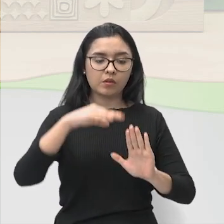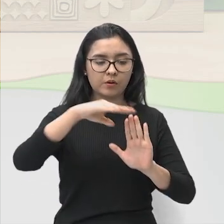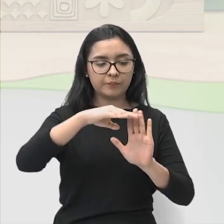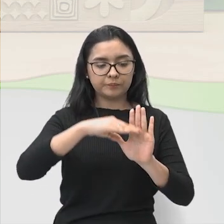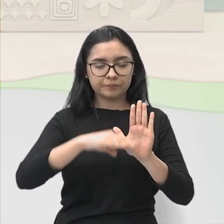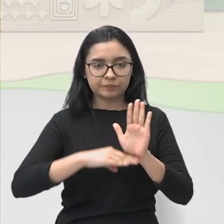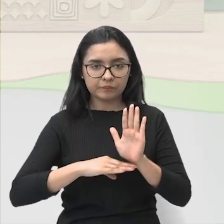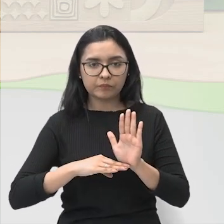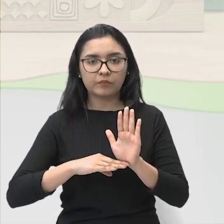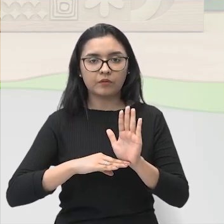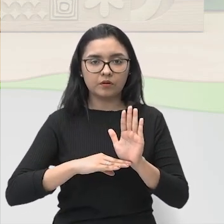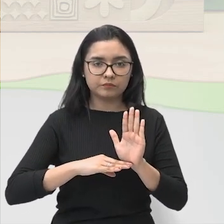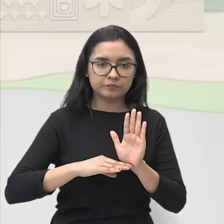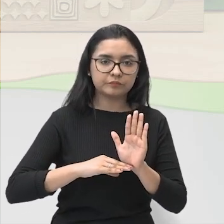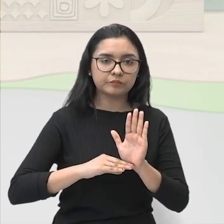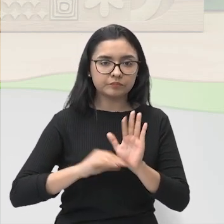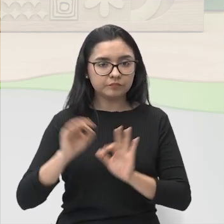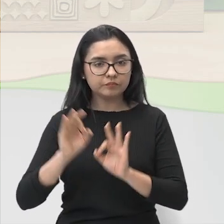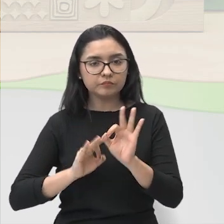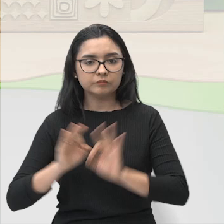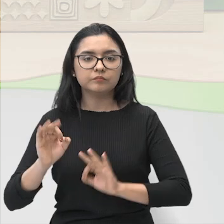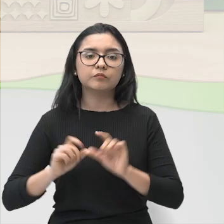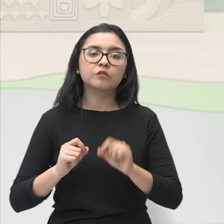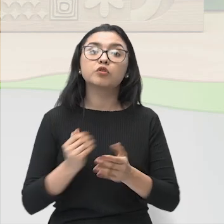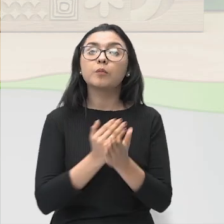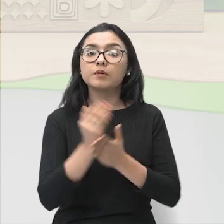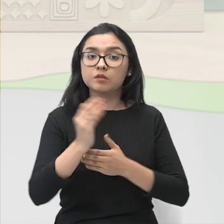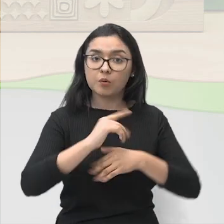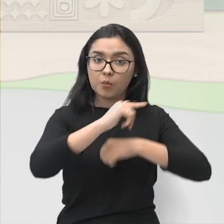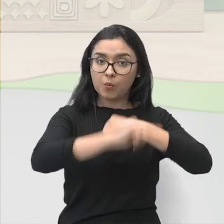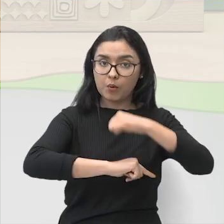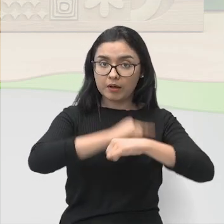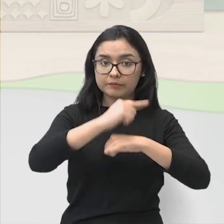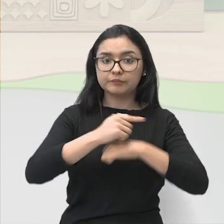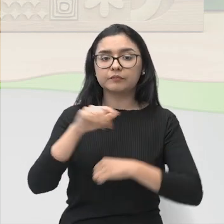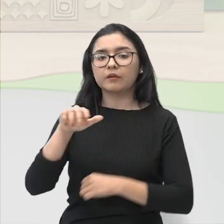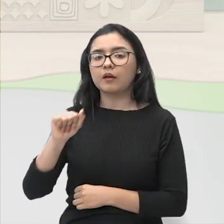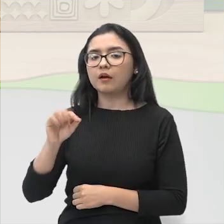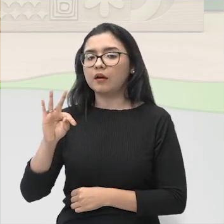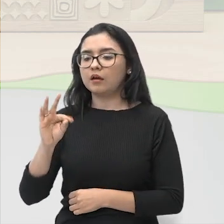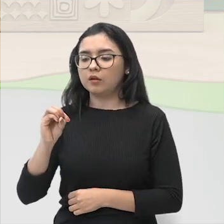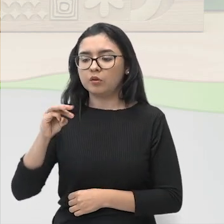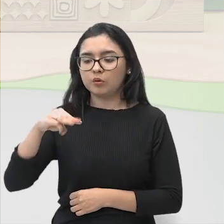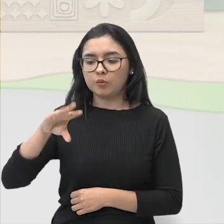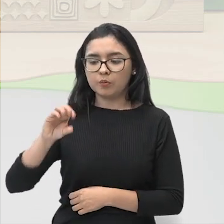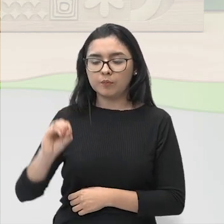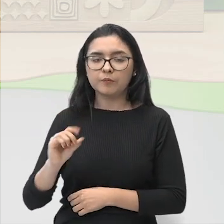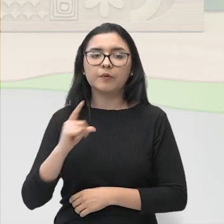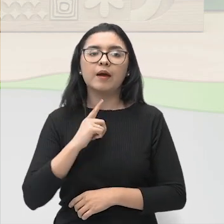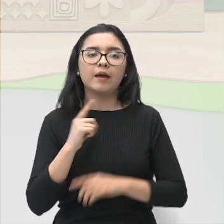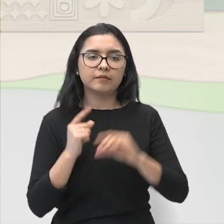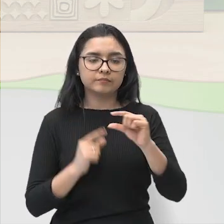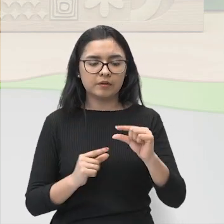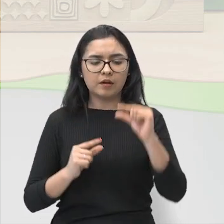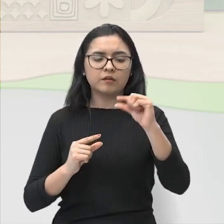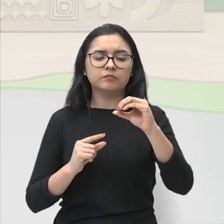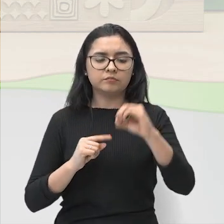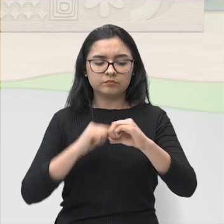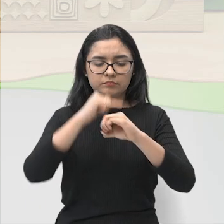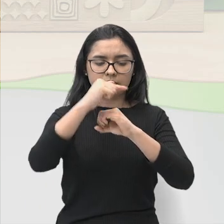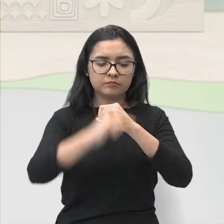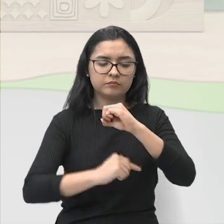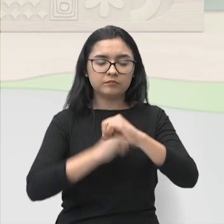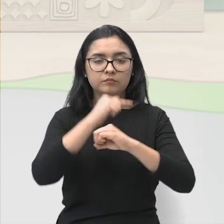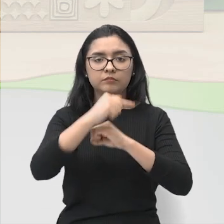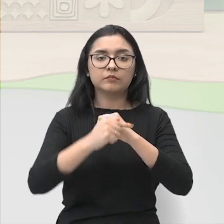organização por quem? Pelo átomo, certo? O átomo é a partícula que forma